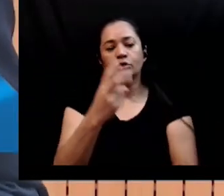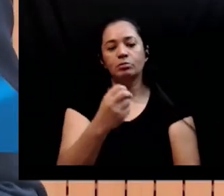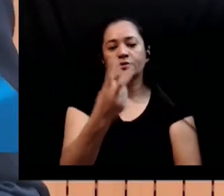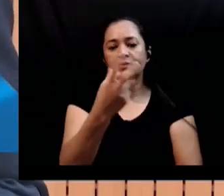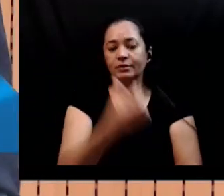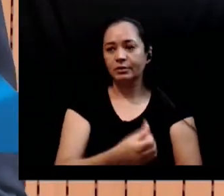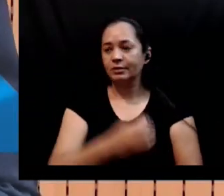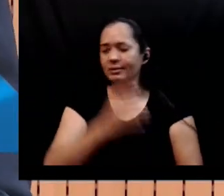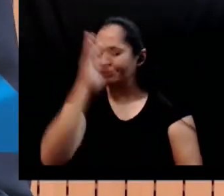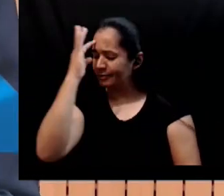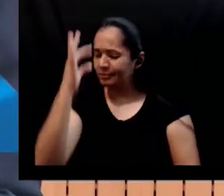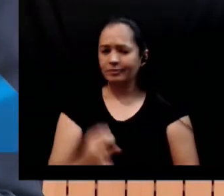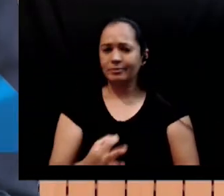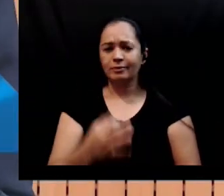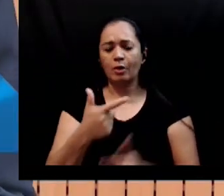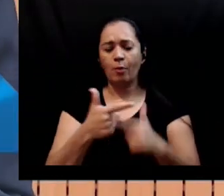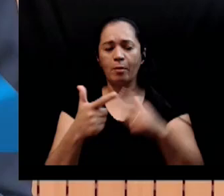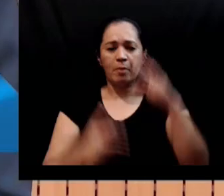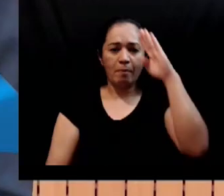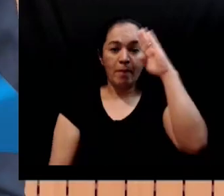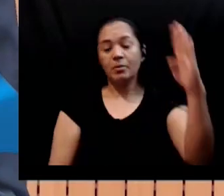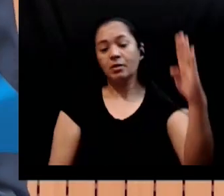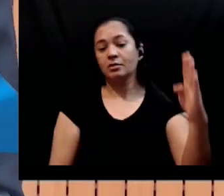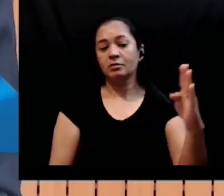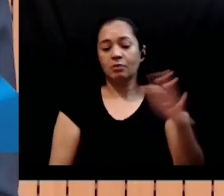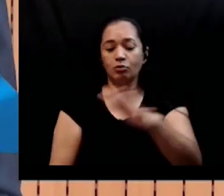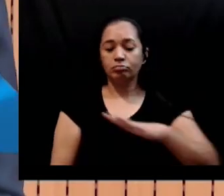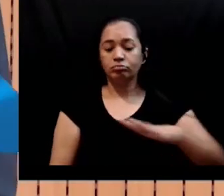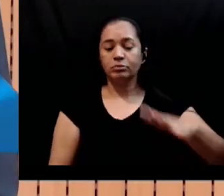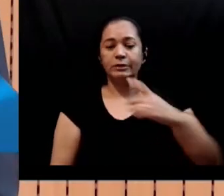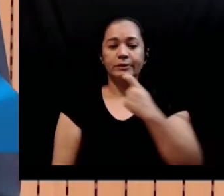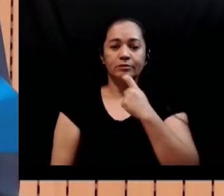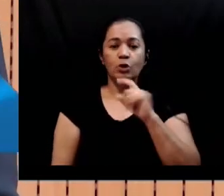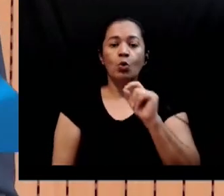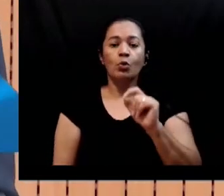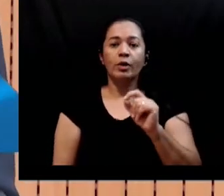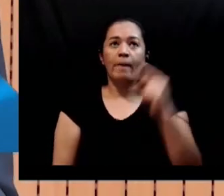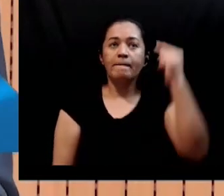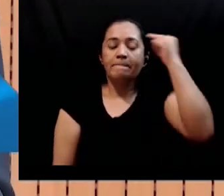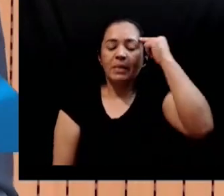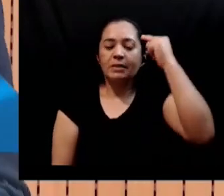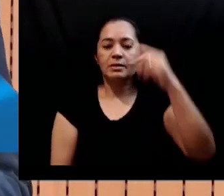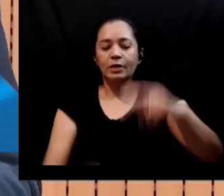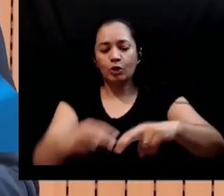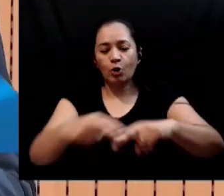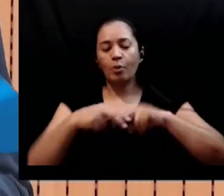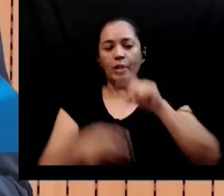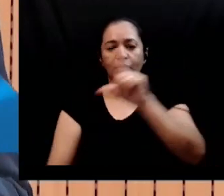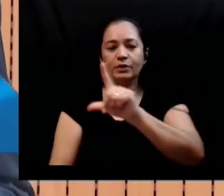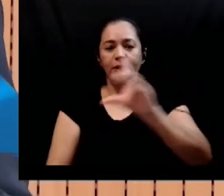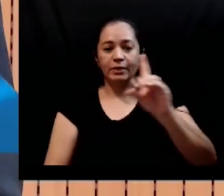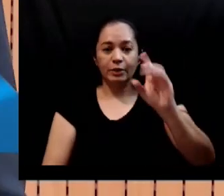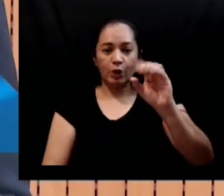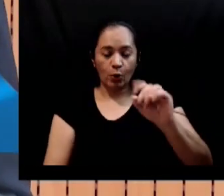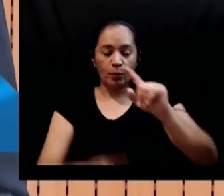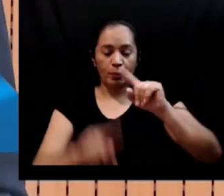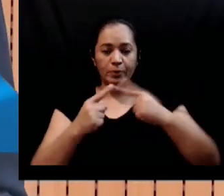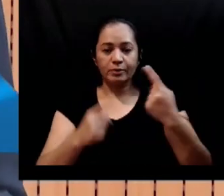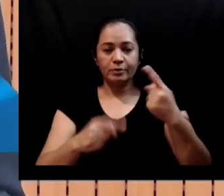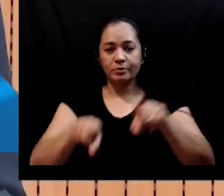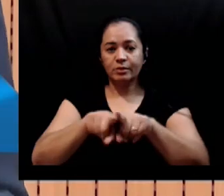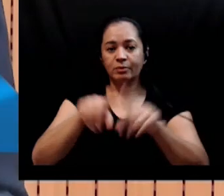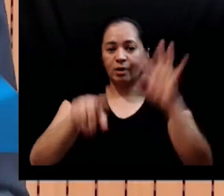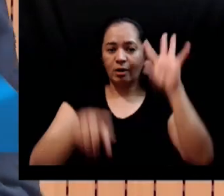principais problemas da nossa cidade, são pensados através da LDO, mas também as soluções